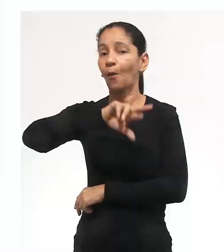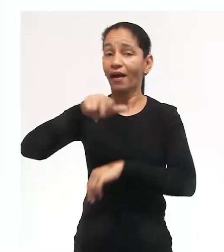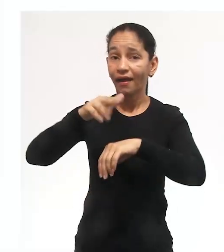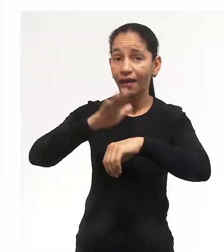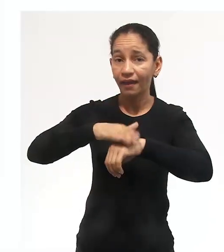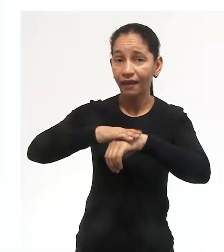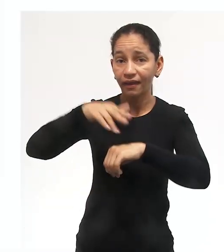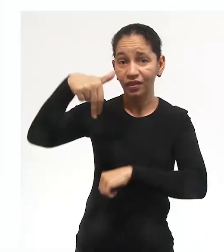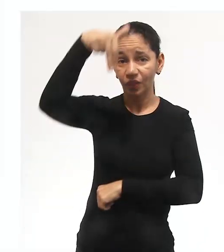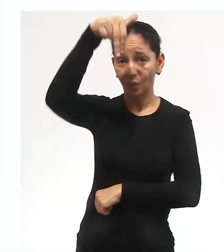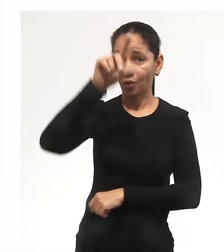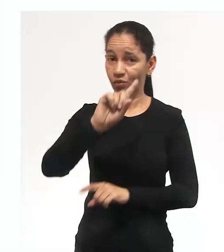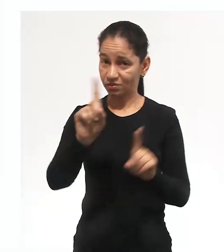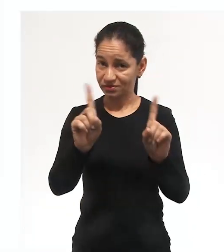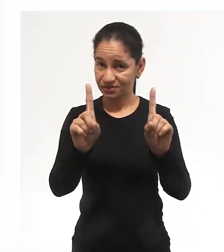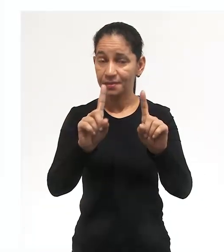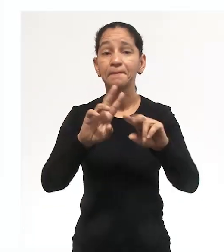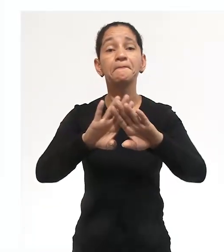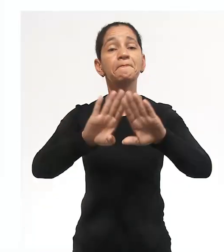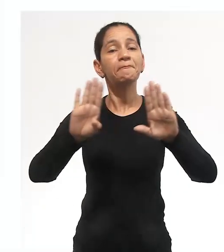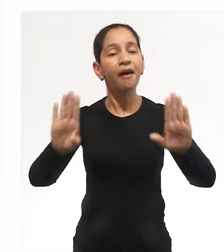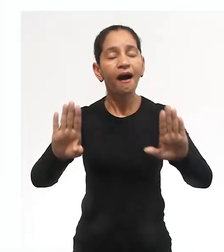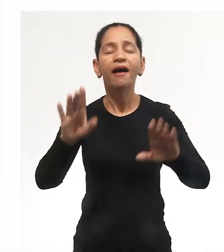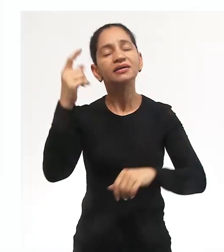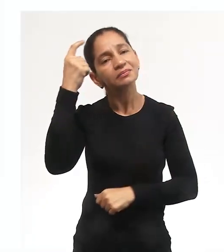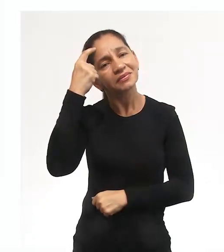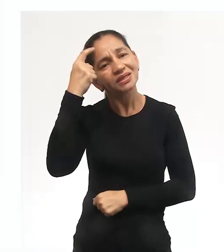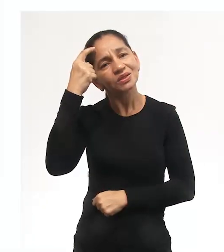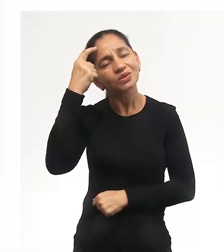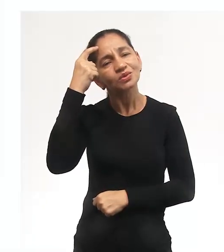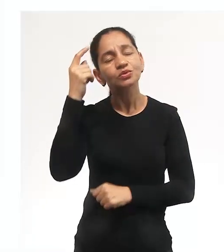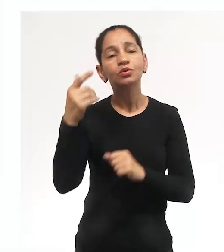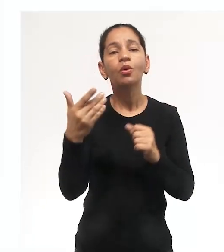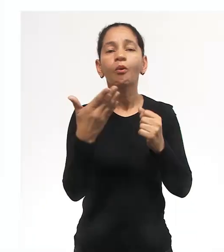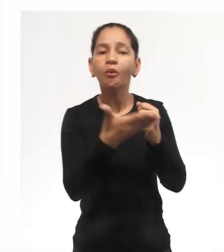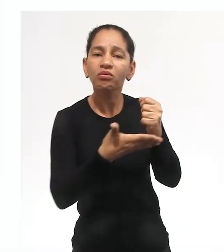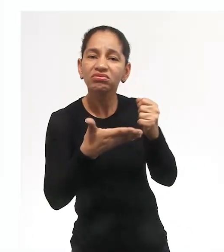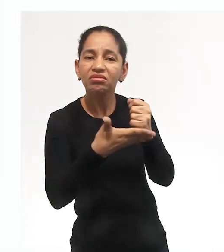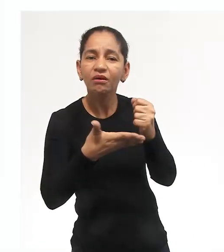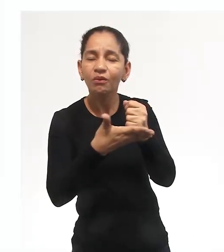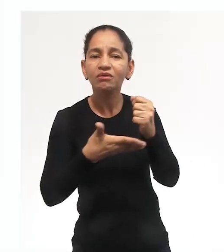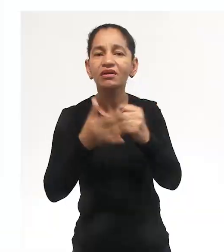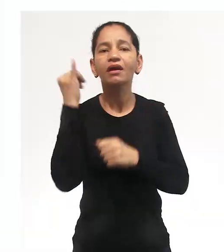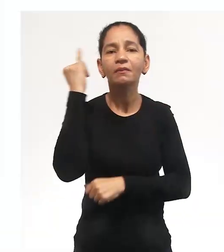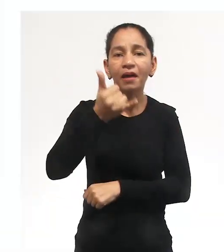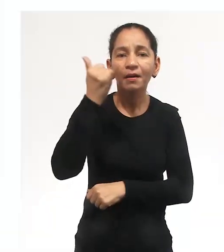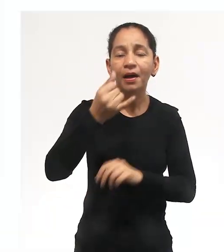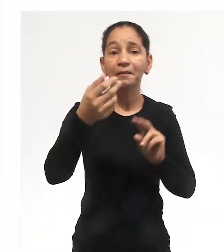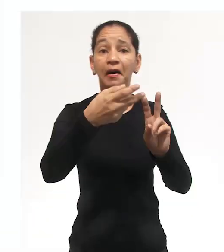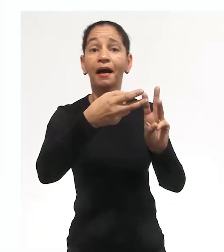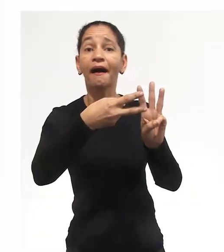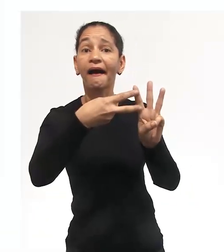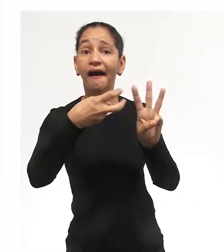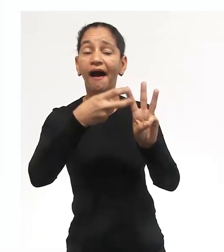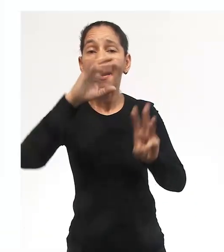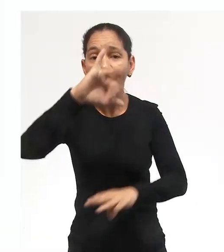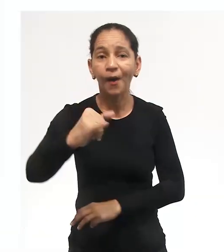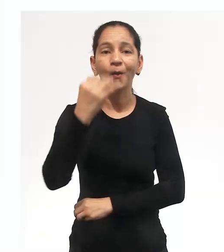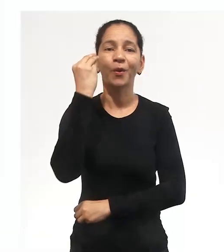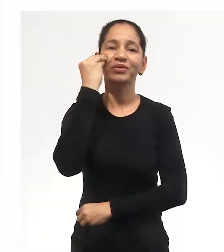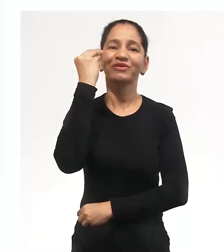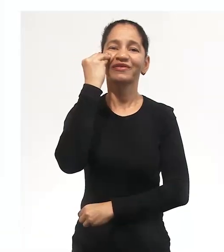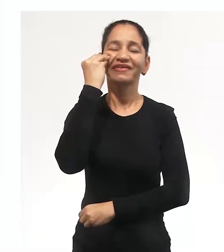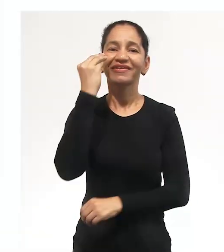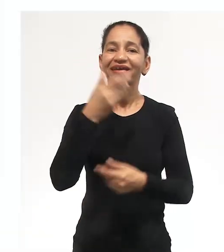de Arraia. Ele não é da região norte, mas ele escreveu esse livro embasado em um